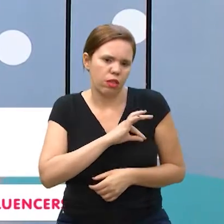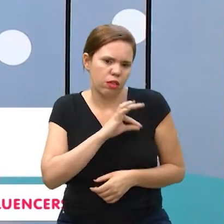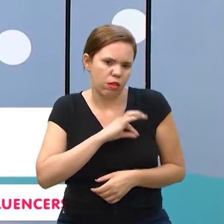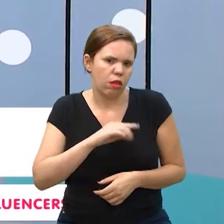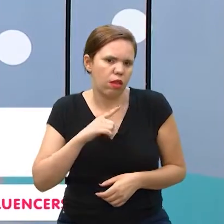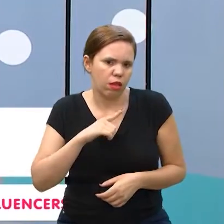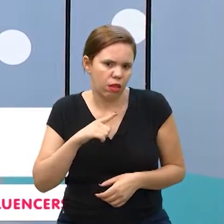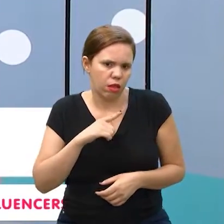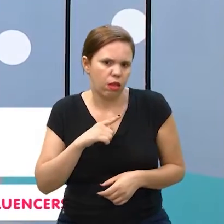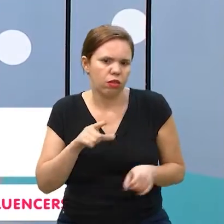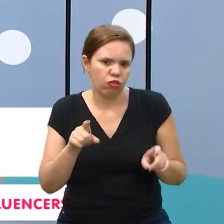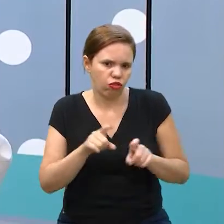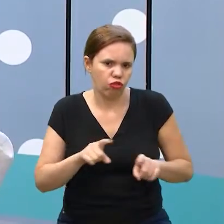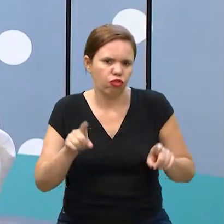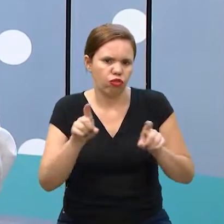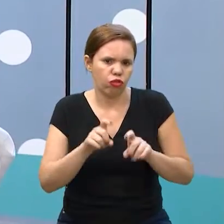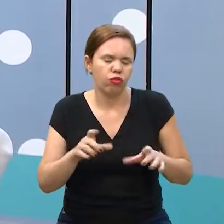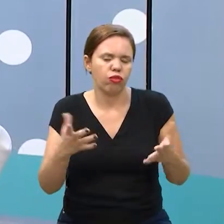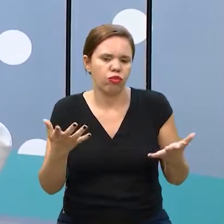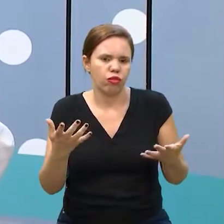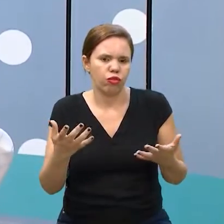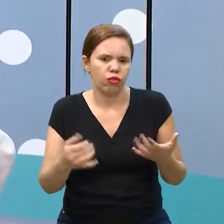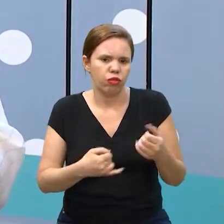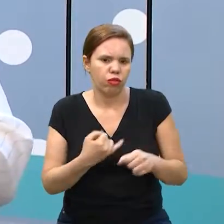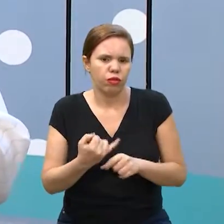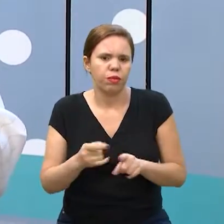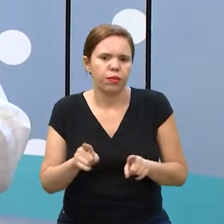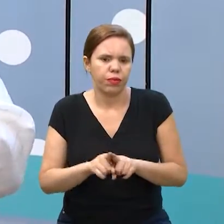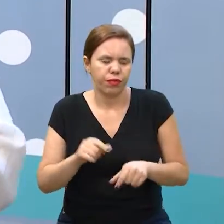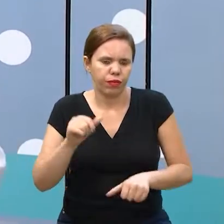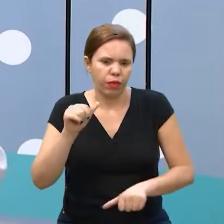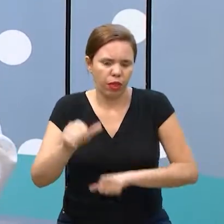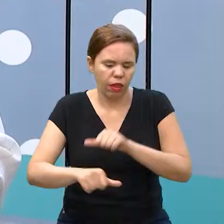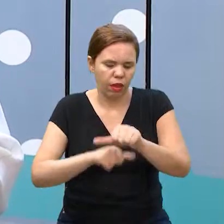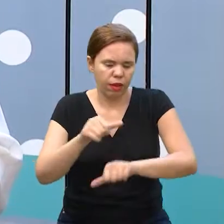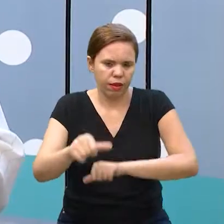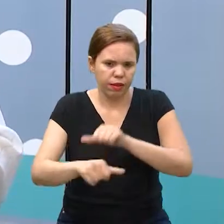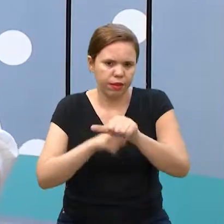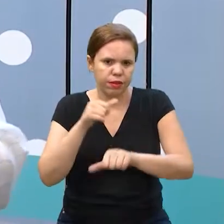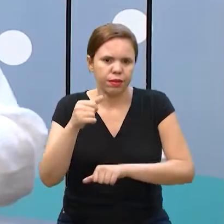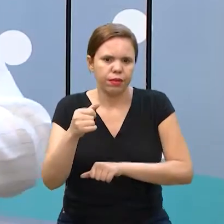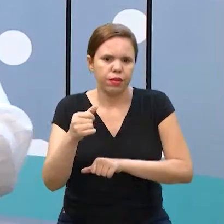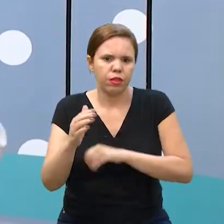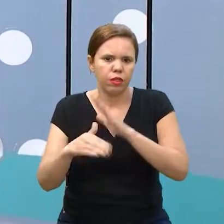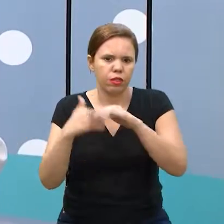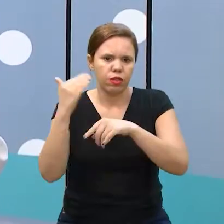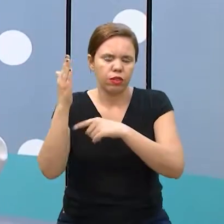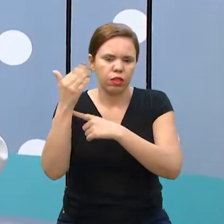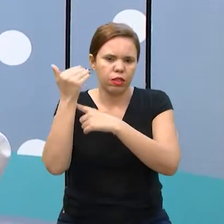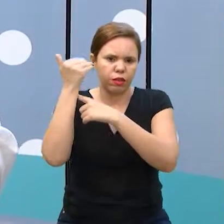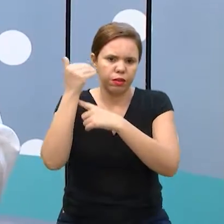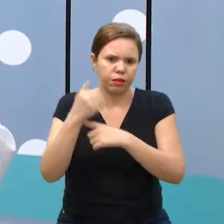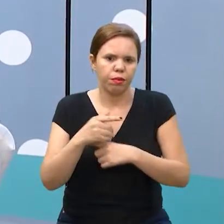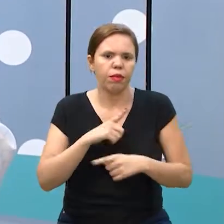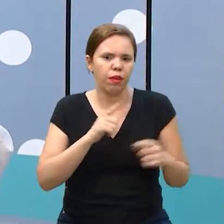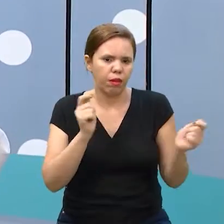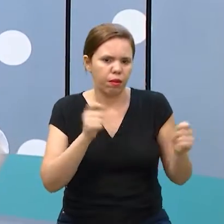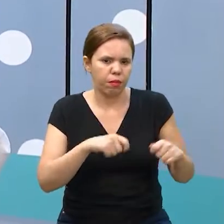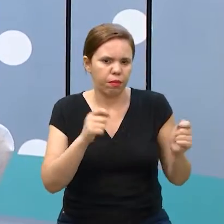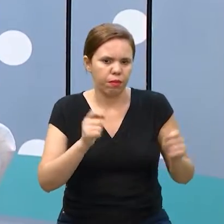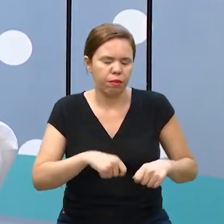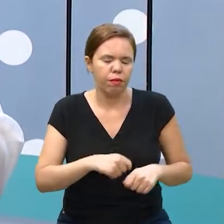uma atividade digital remunerada, que hoje, com a transformação digital que a gente teve, o avanço tecnológico,